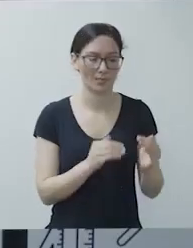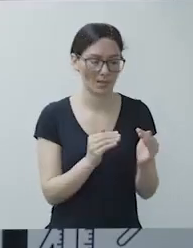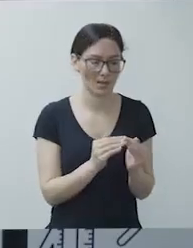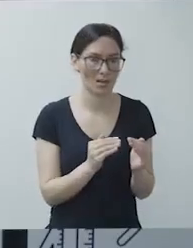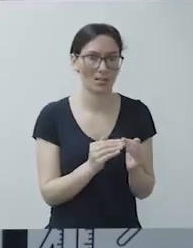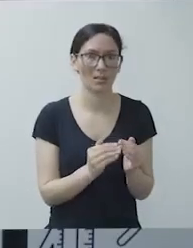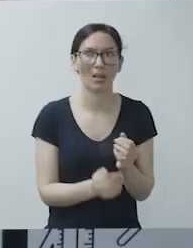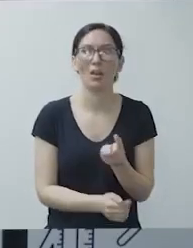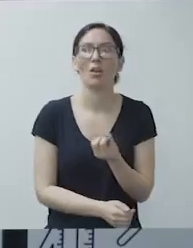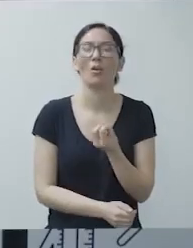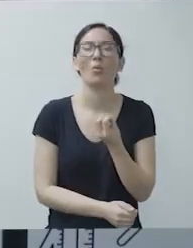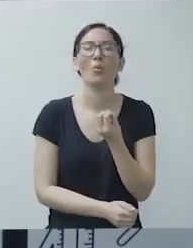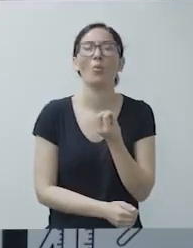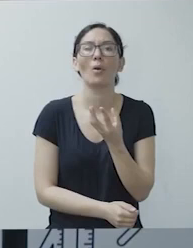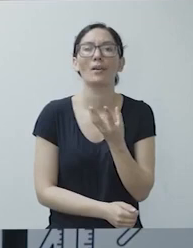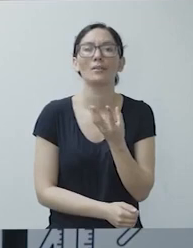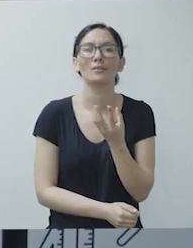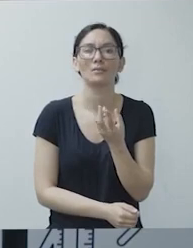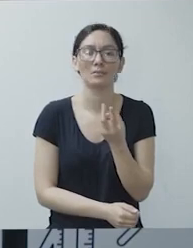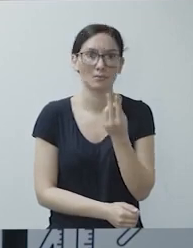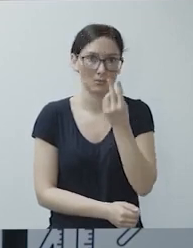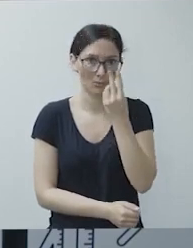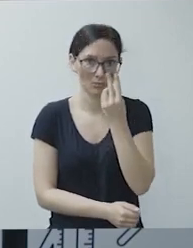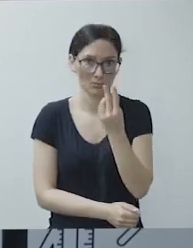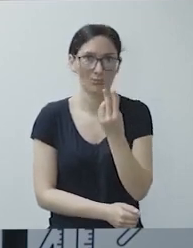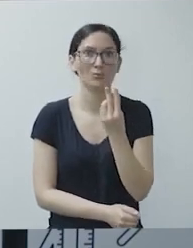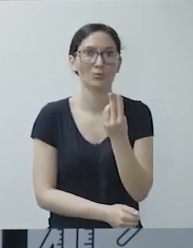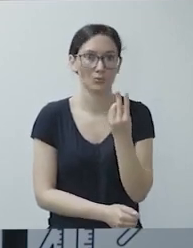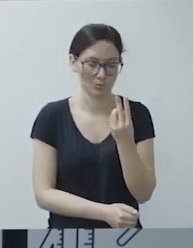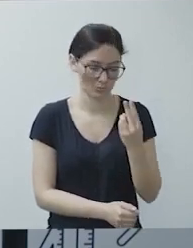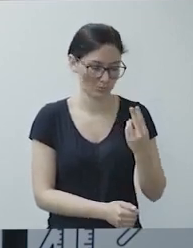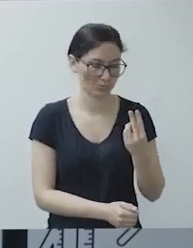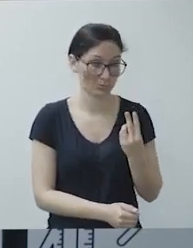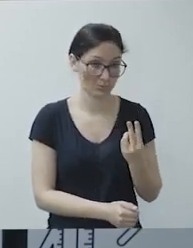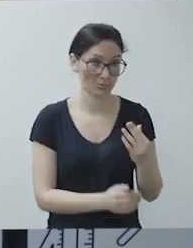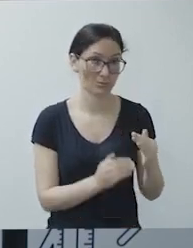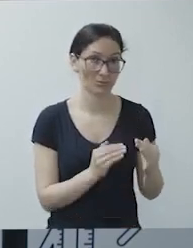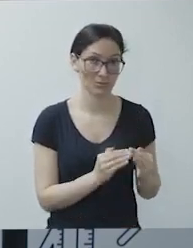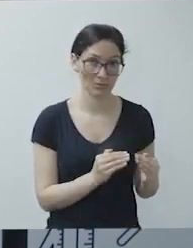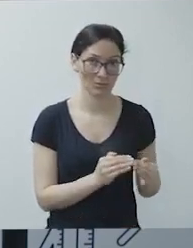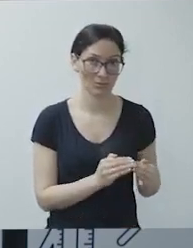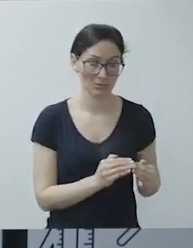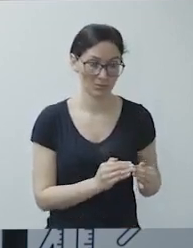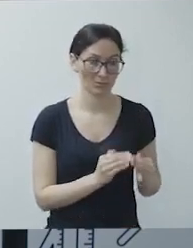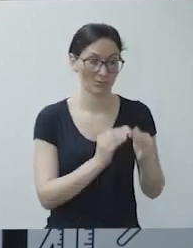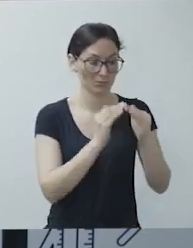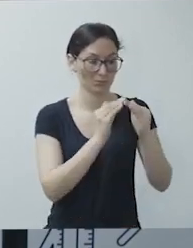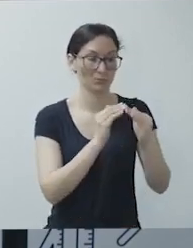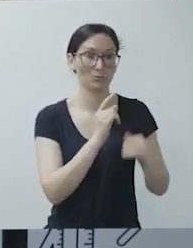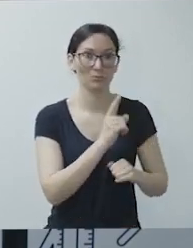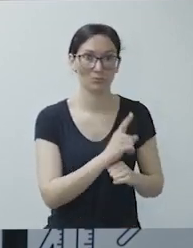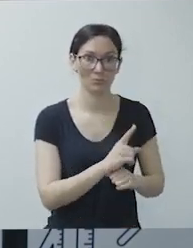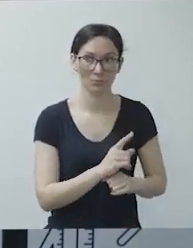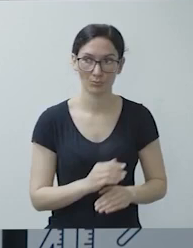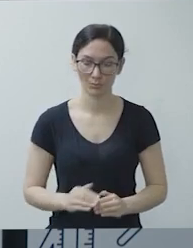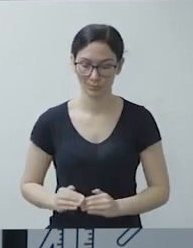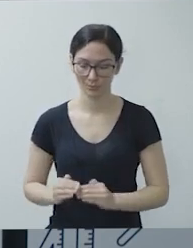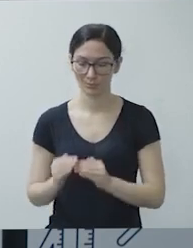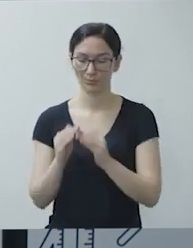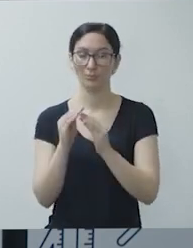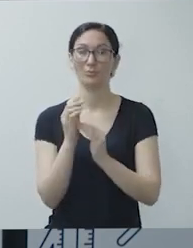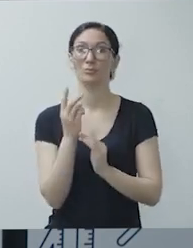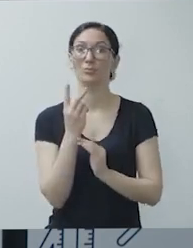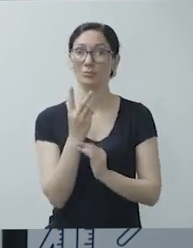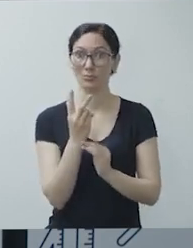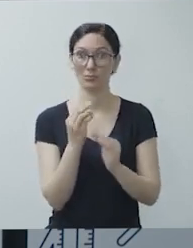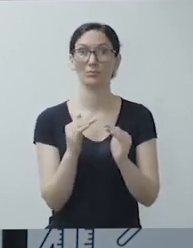de casinhas a gente vai representar com o número 2. Então, eu tenho... uma casinha, duas